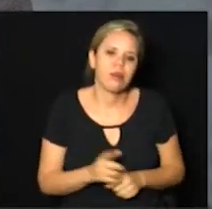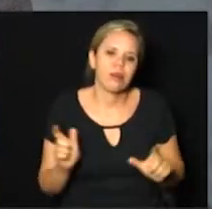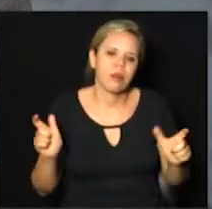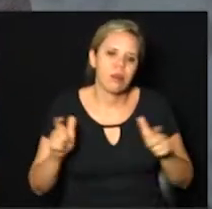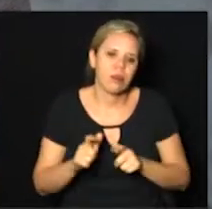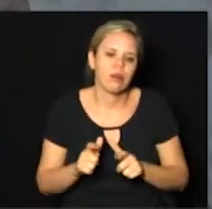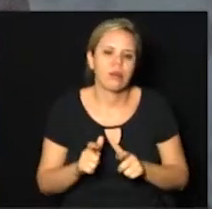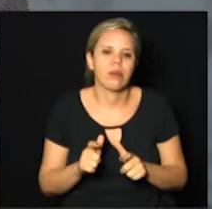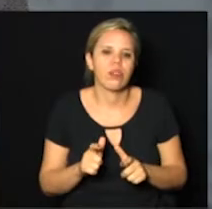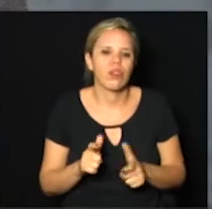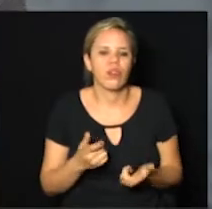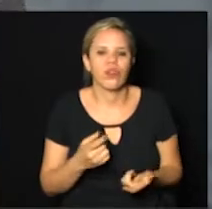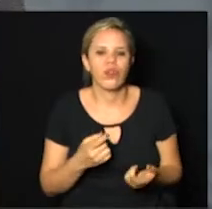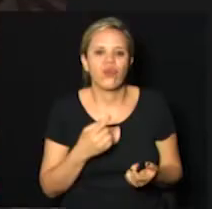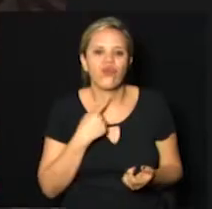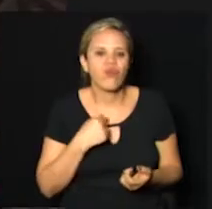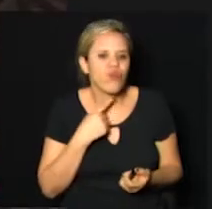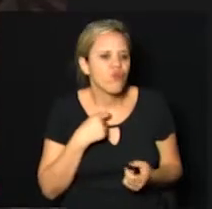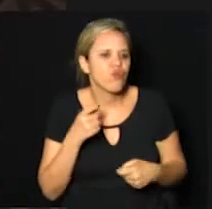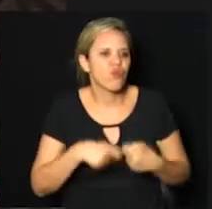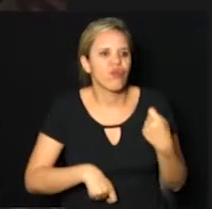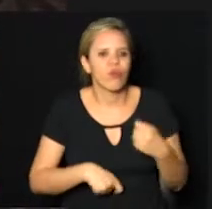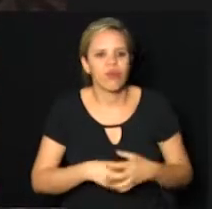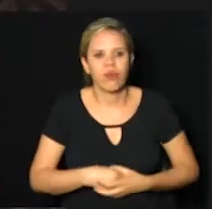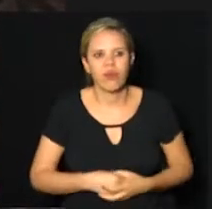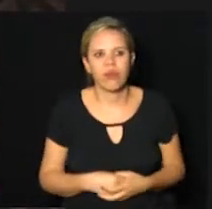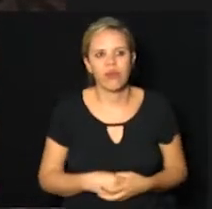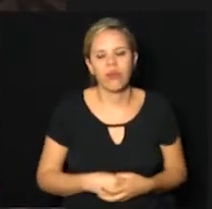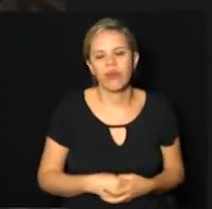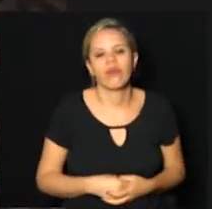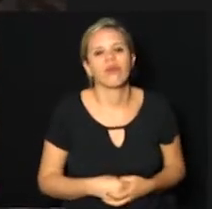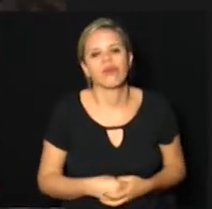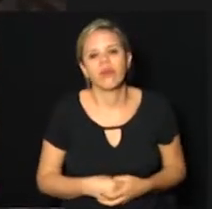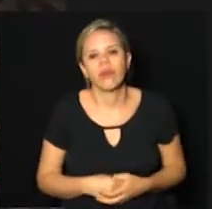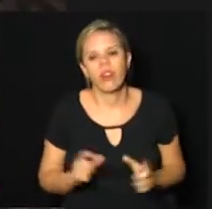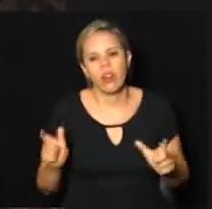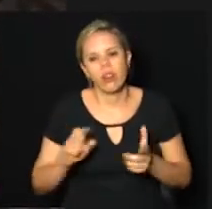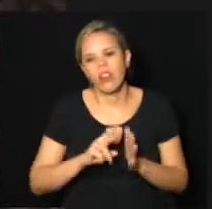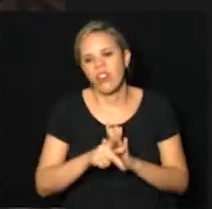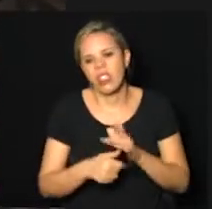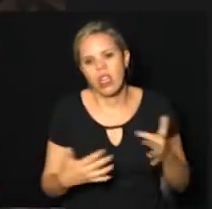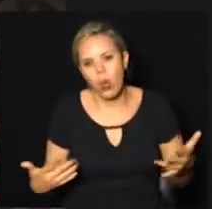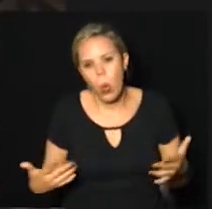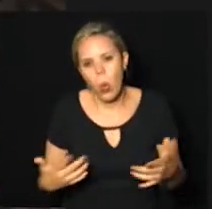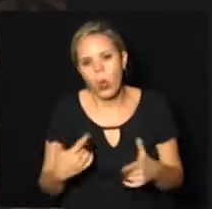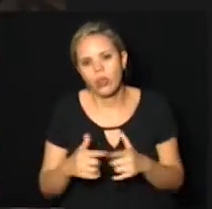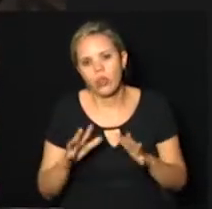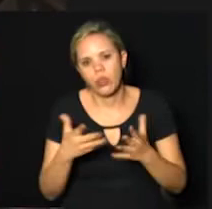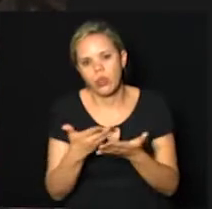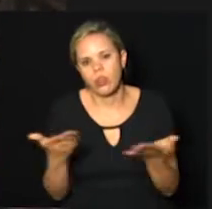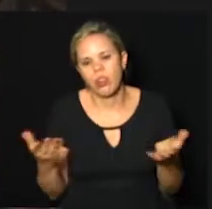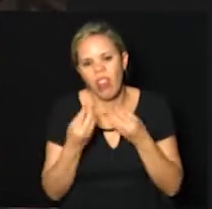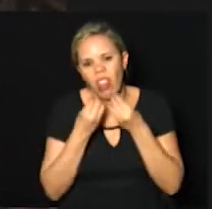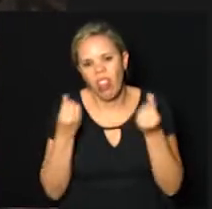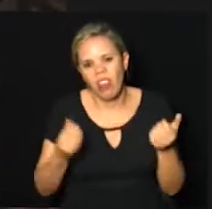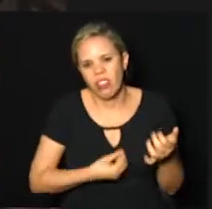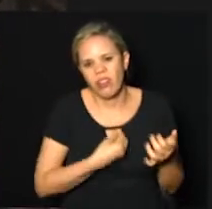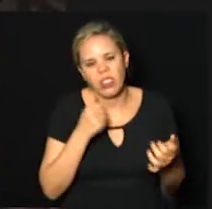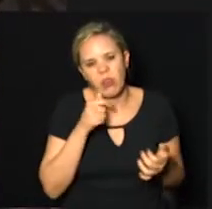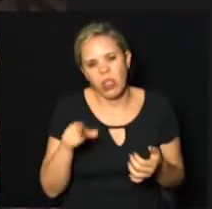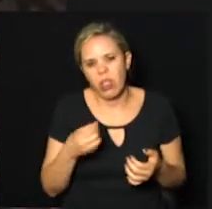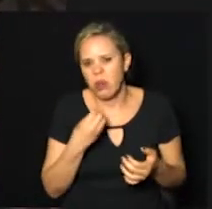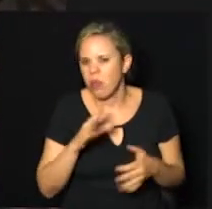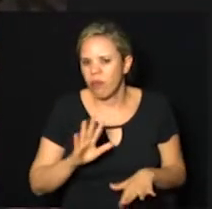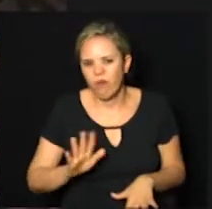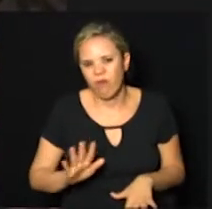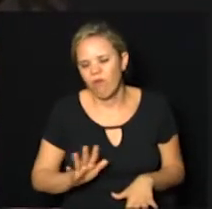Diminui a libido, o desejo sexual. Então, acontece várias... Imagina com tudo isso, você acha que a qualidade de vida dessa mulher fica